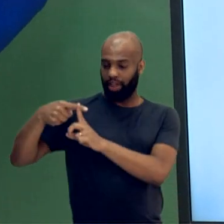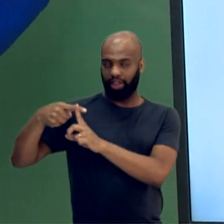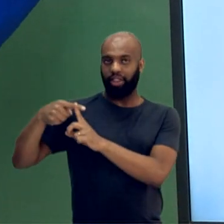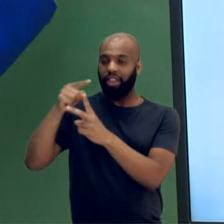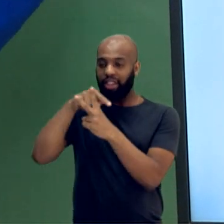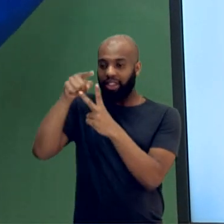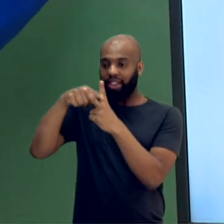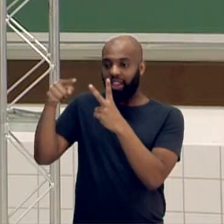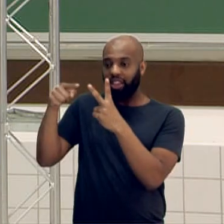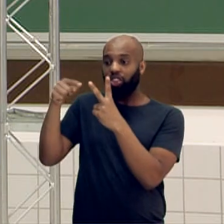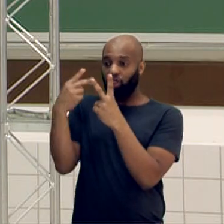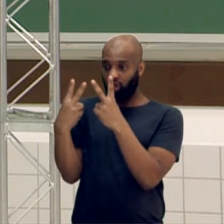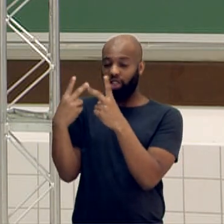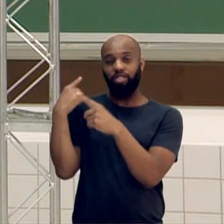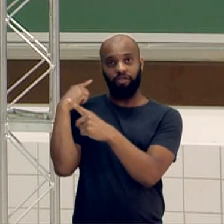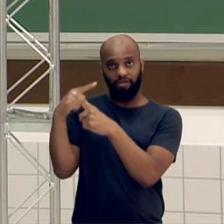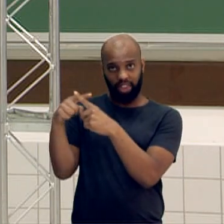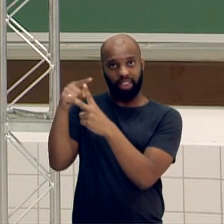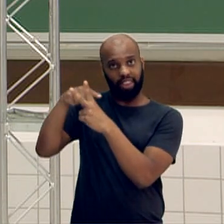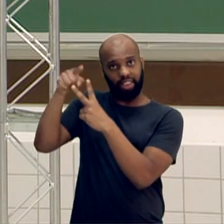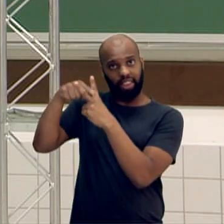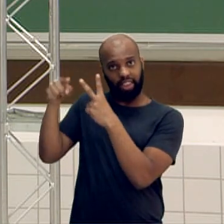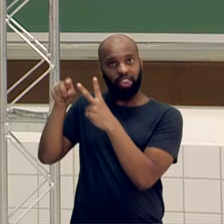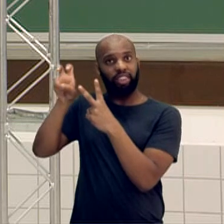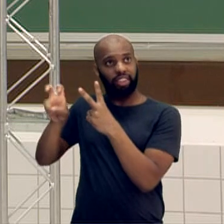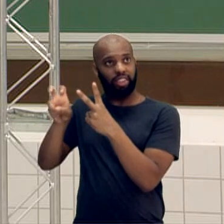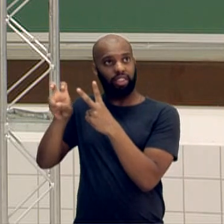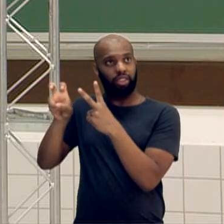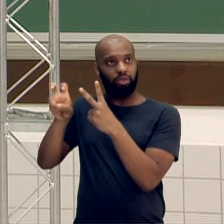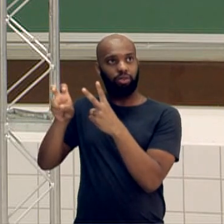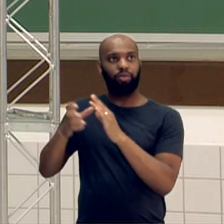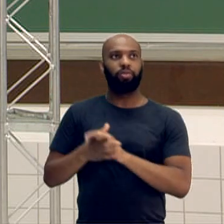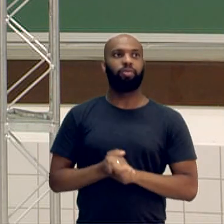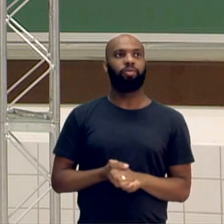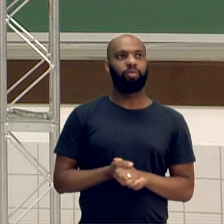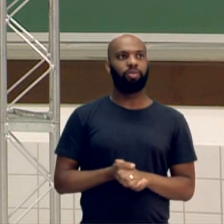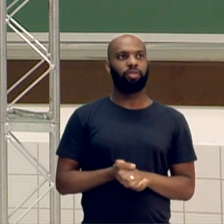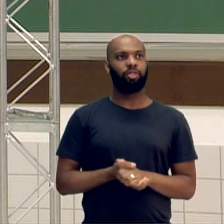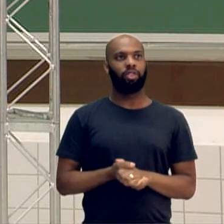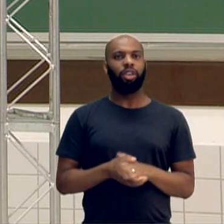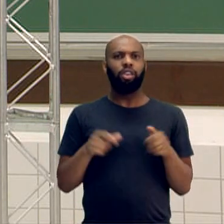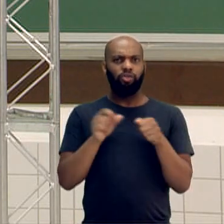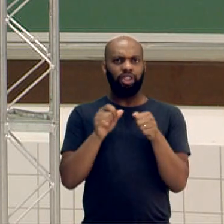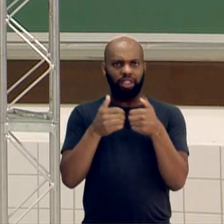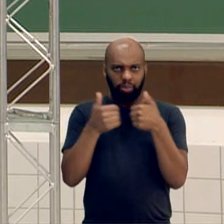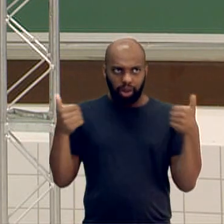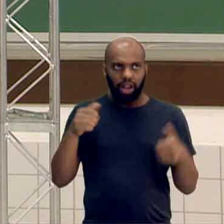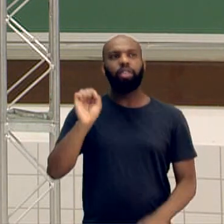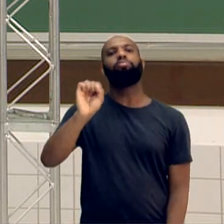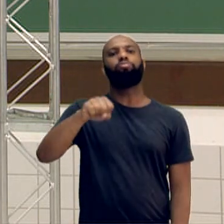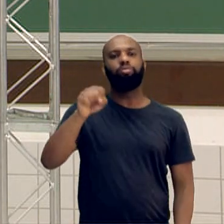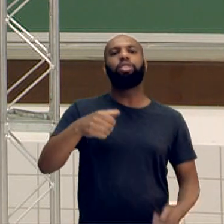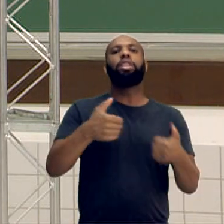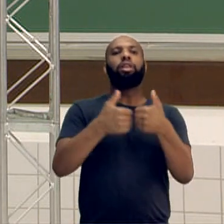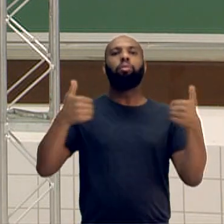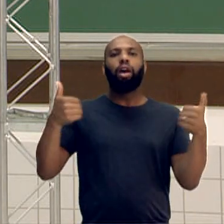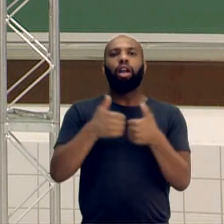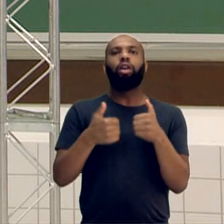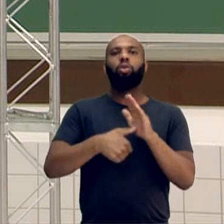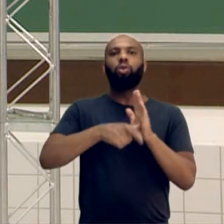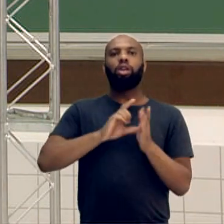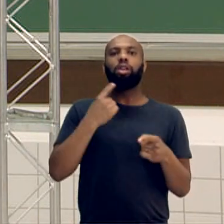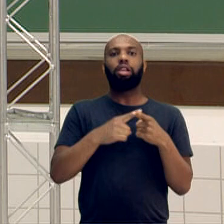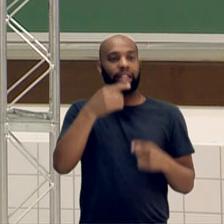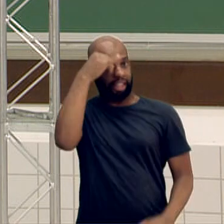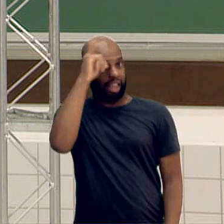mais raiz de 2 vezes 5. Professor, o senhor está fazendo separado? Exatamente, separado, para